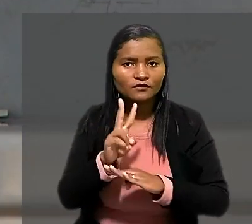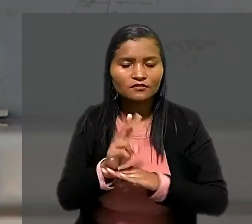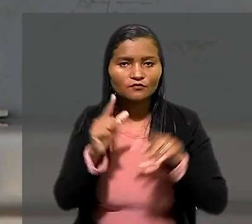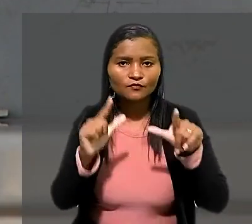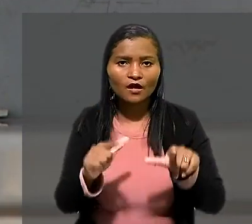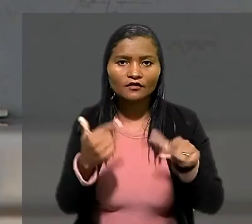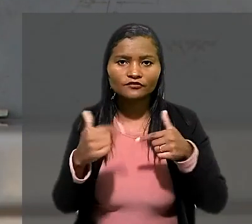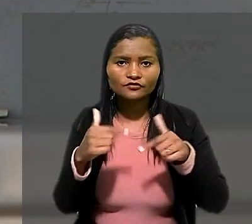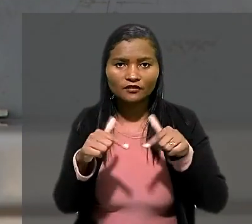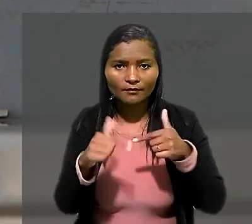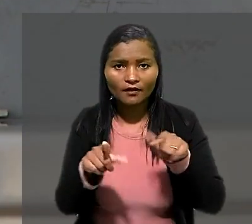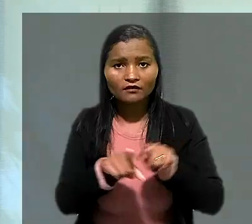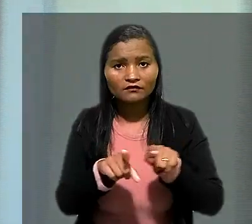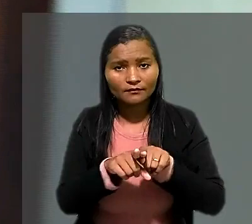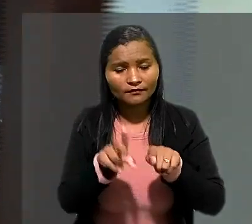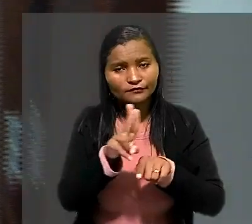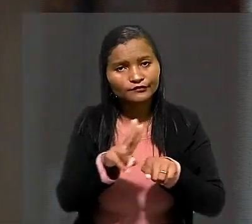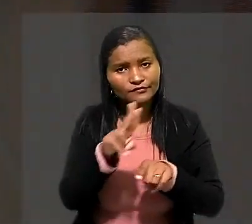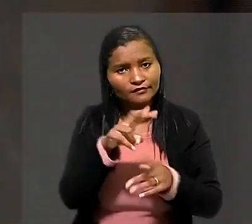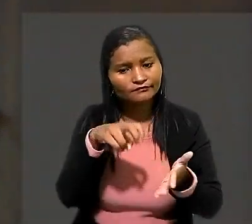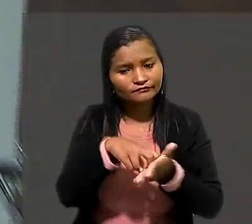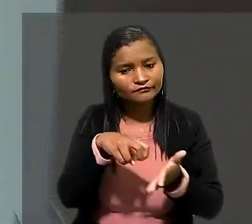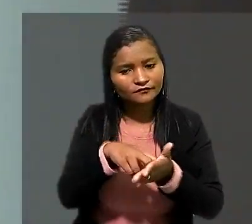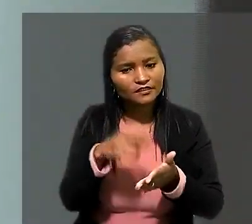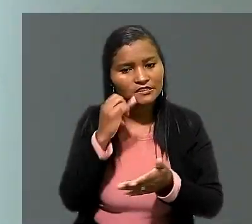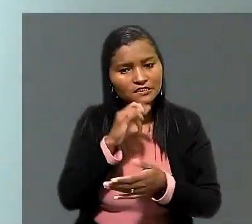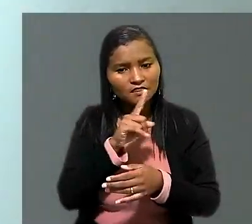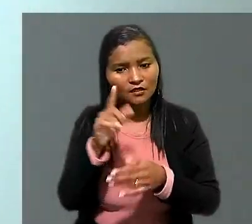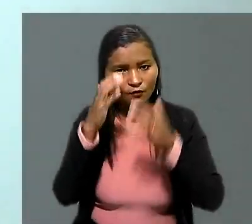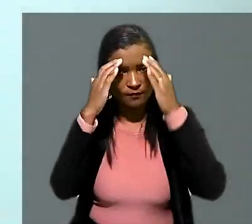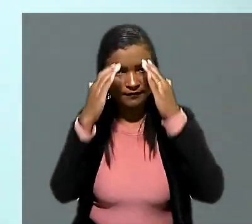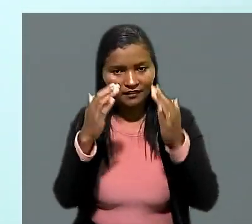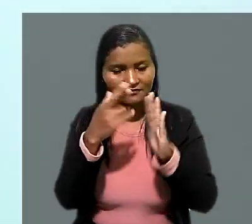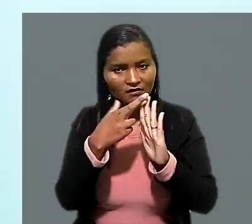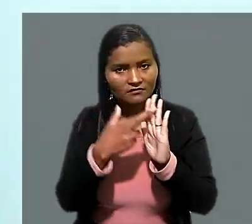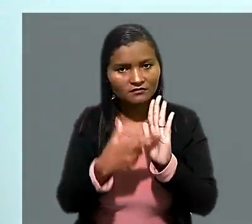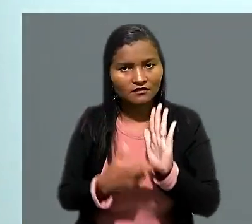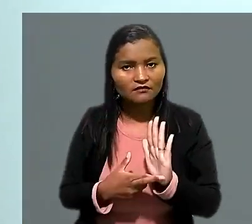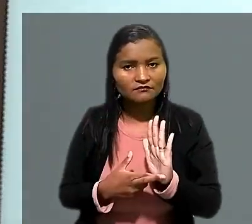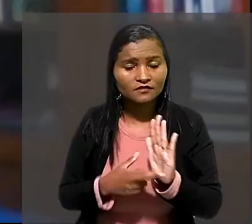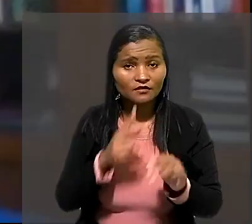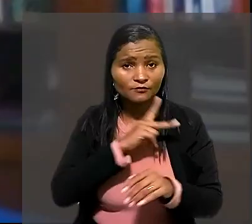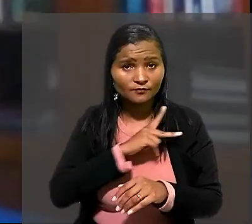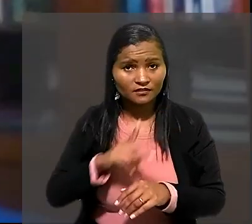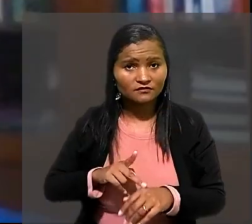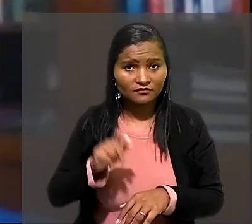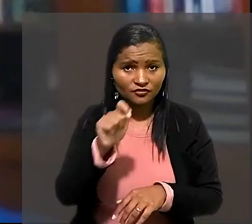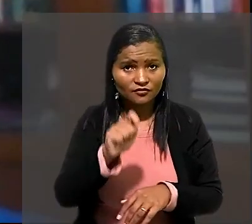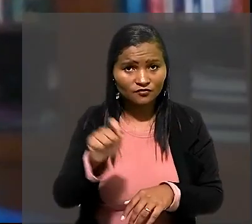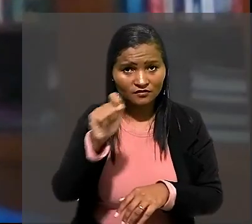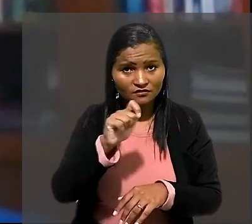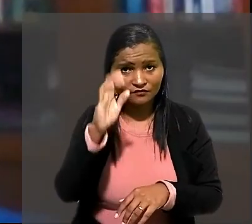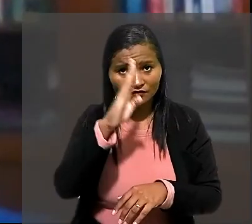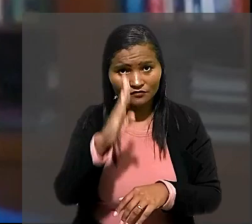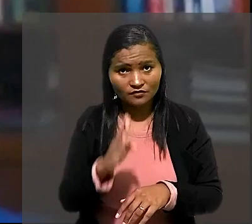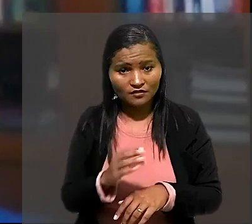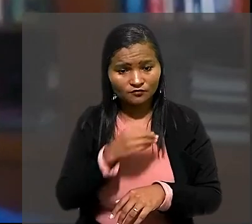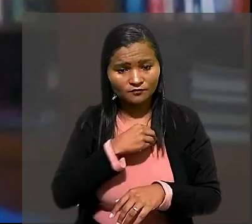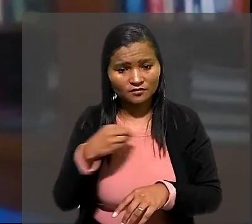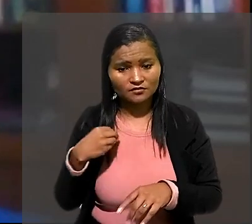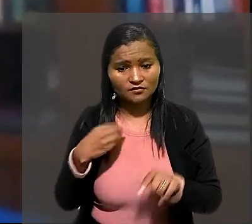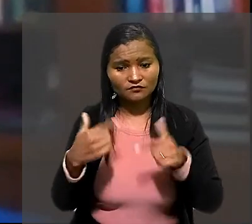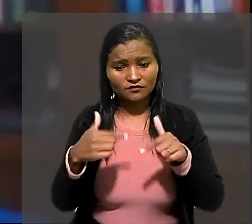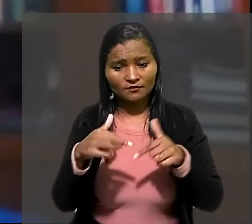proteção no ambiente do trabalho e aplicar penalidades em caso de descumprimento das normas. Para o presidente da Associação Nacional